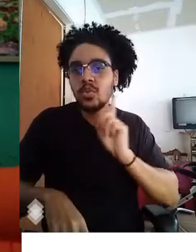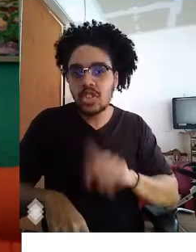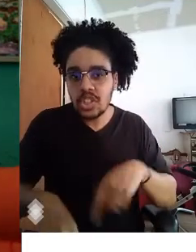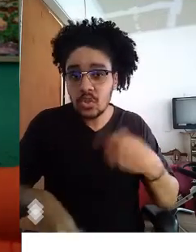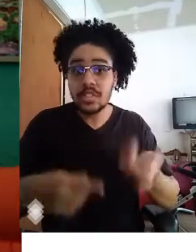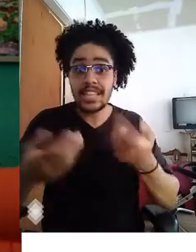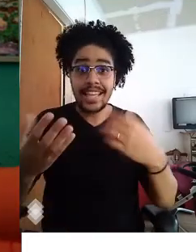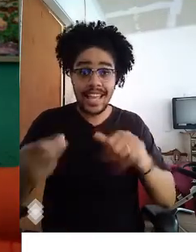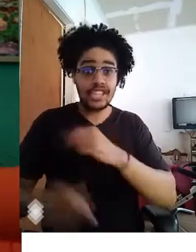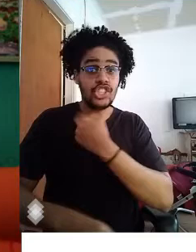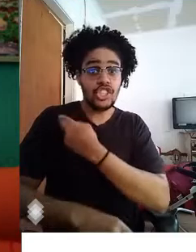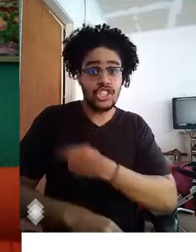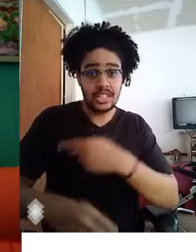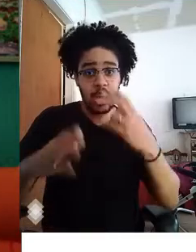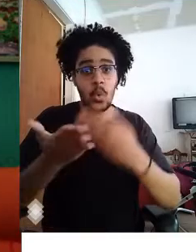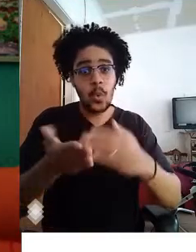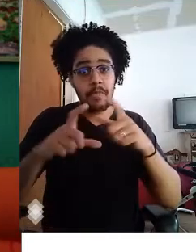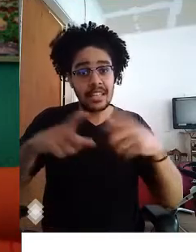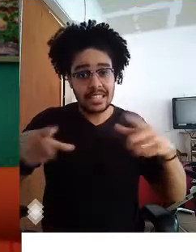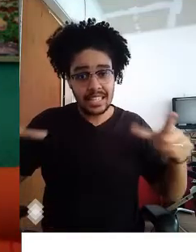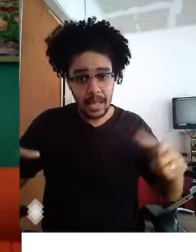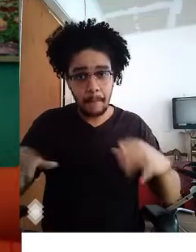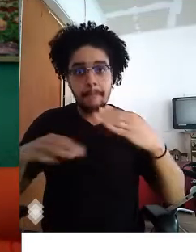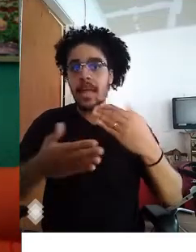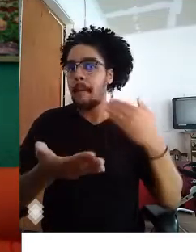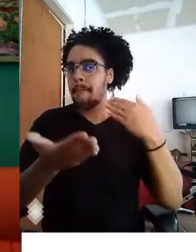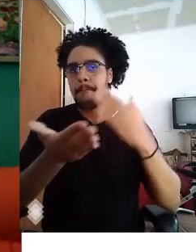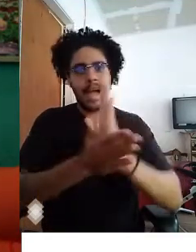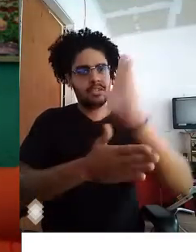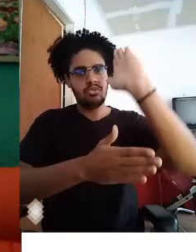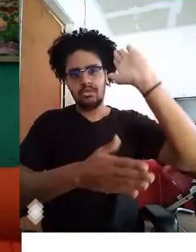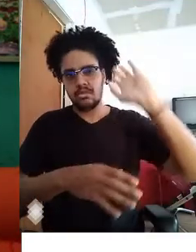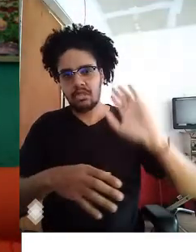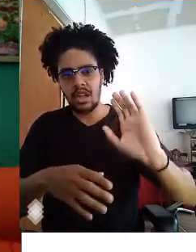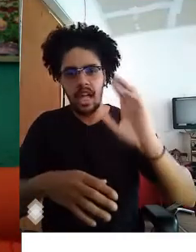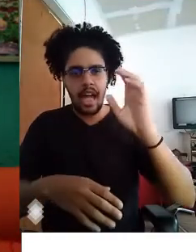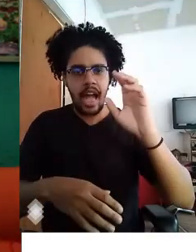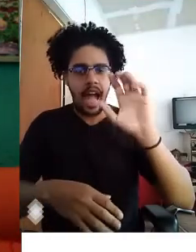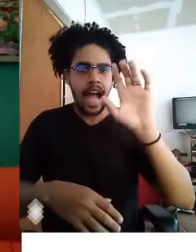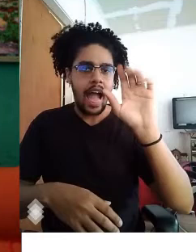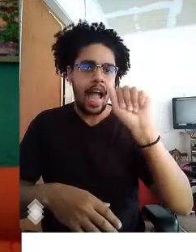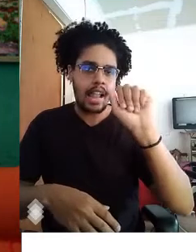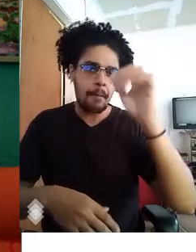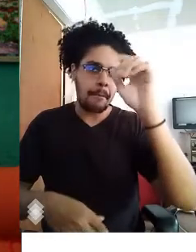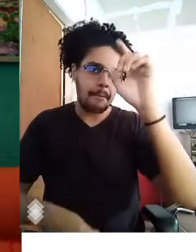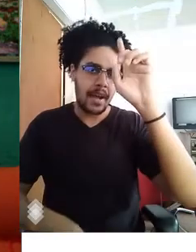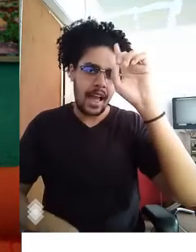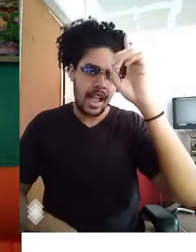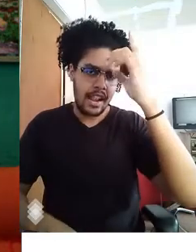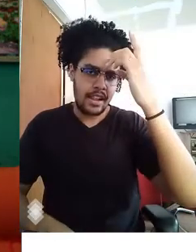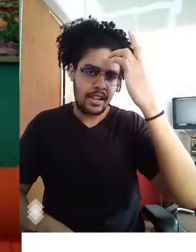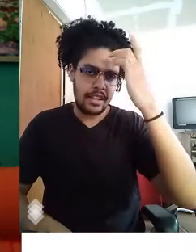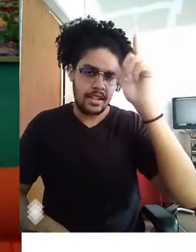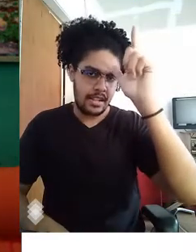China começa a crescer. A China, então, ultrapassa a Alemanha e Japão como segunda maior economia mundial. Alguns